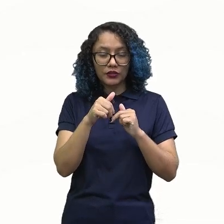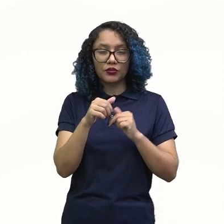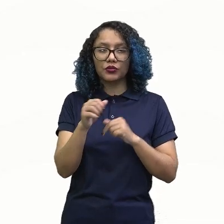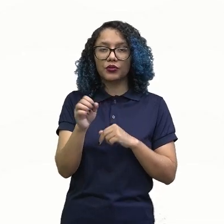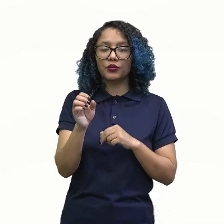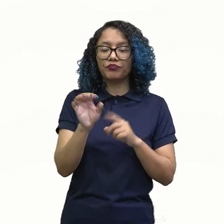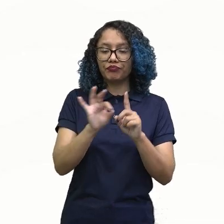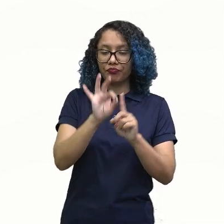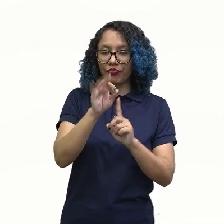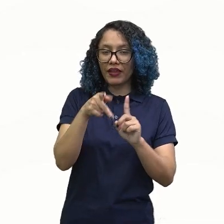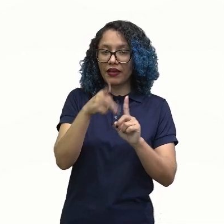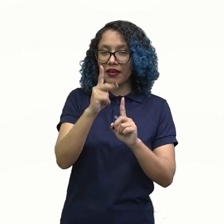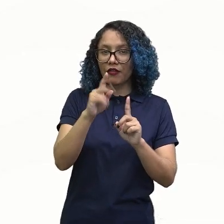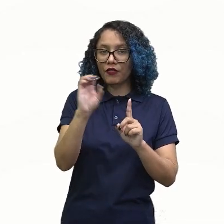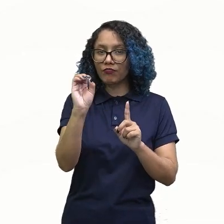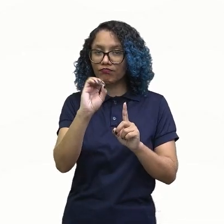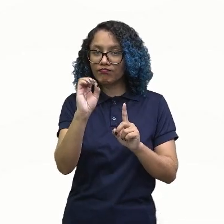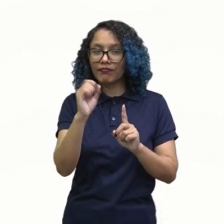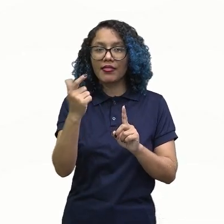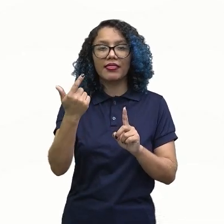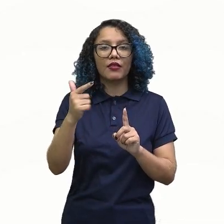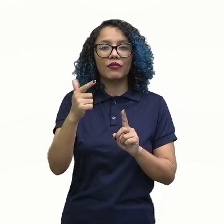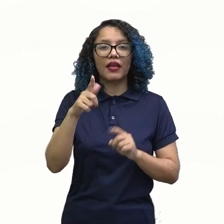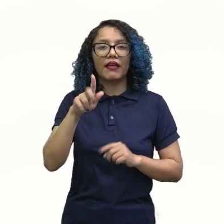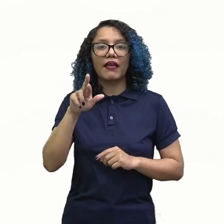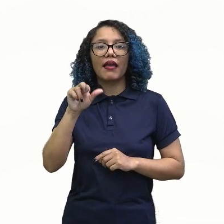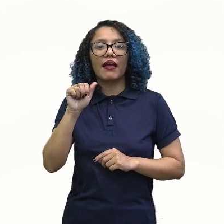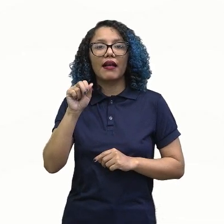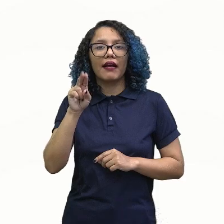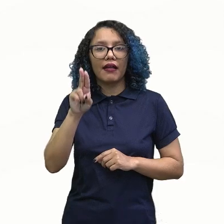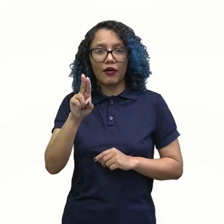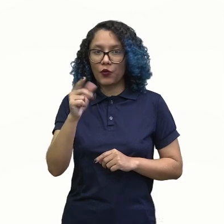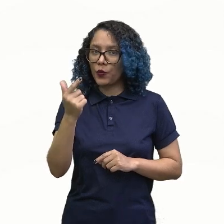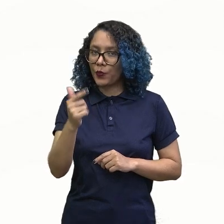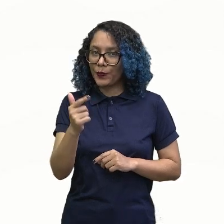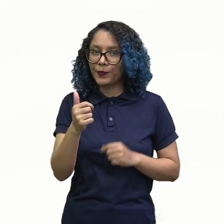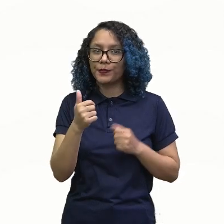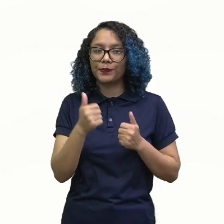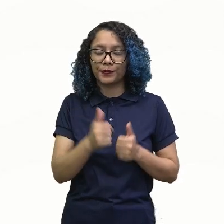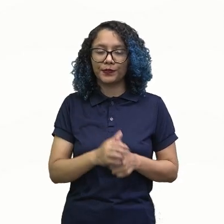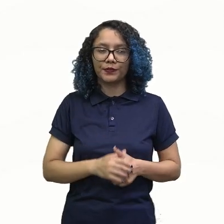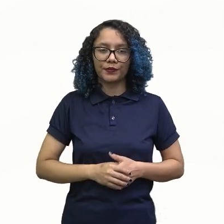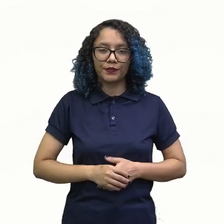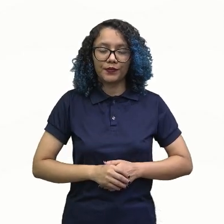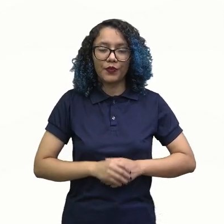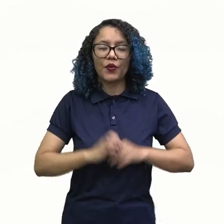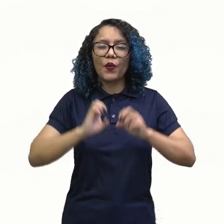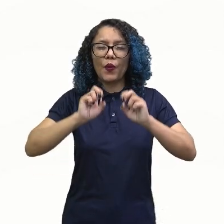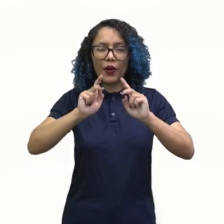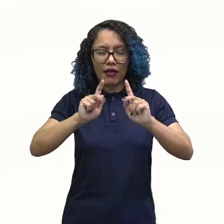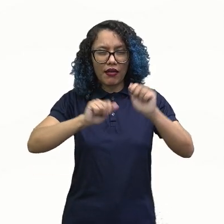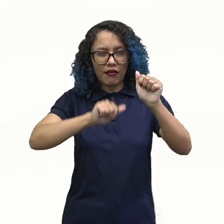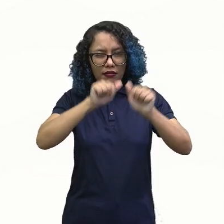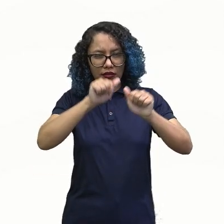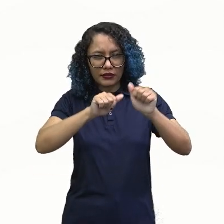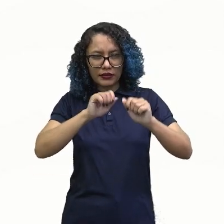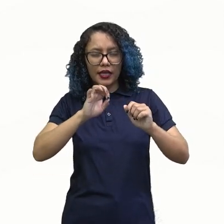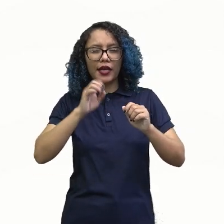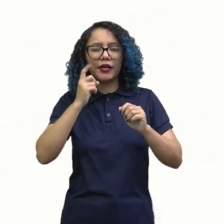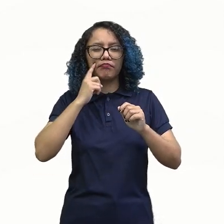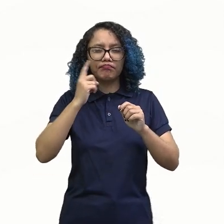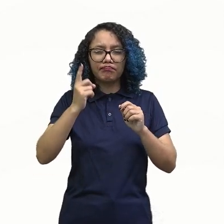ela não tem o grau. Muito bem. E depois que eu já analisei